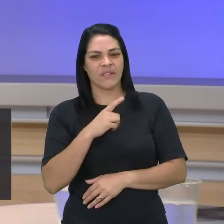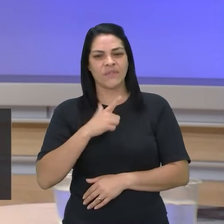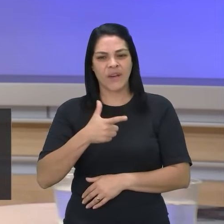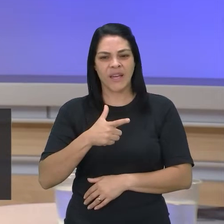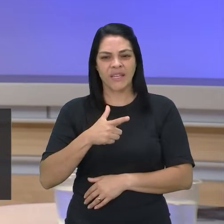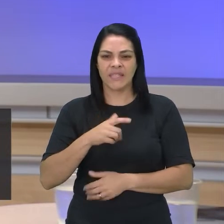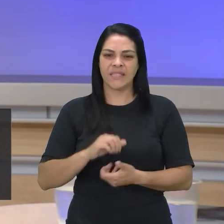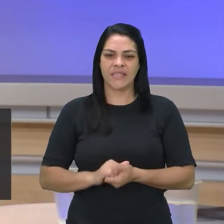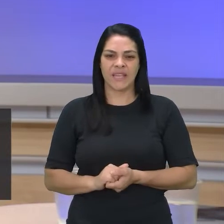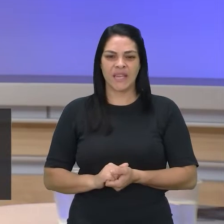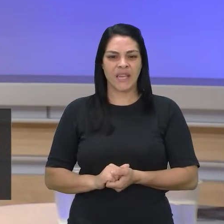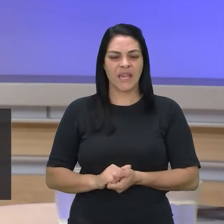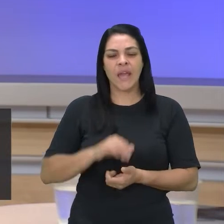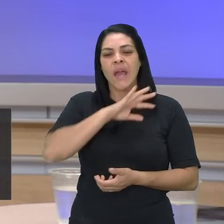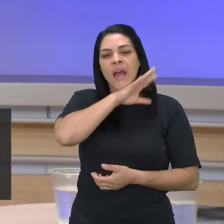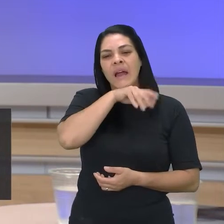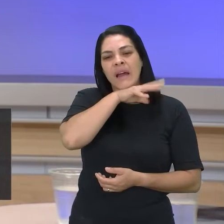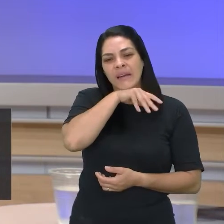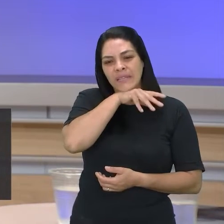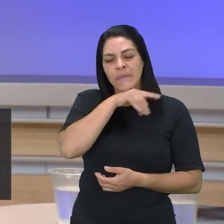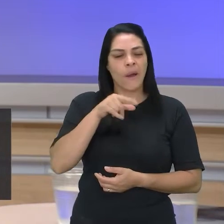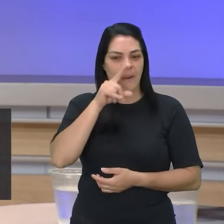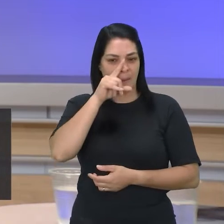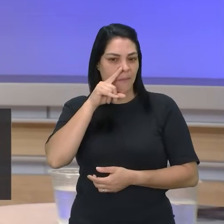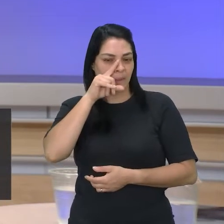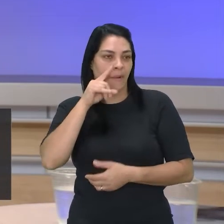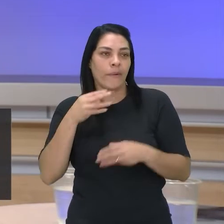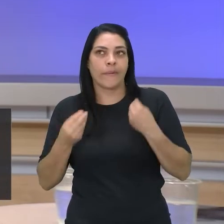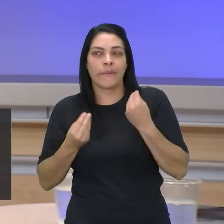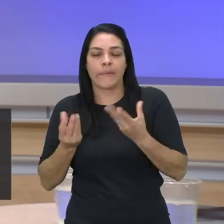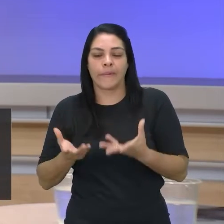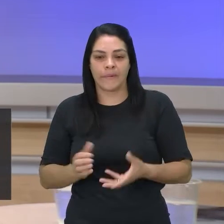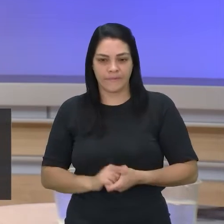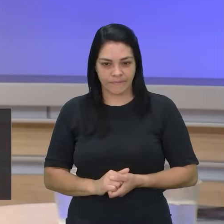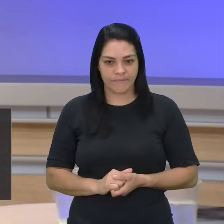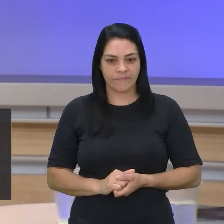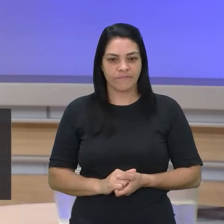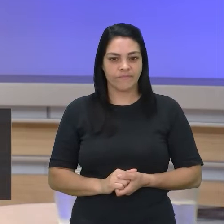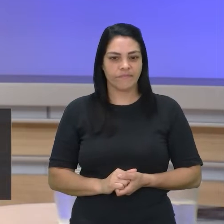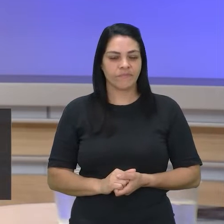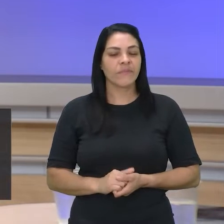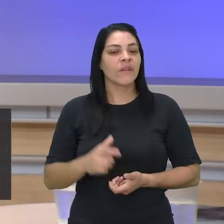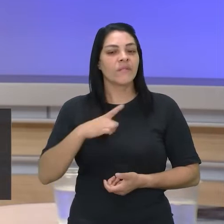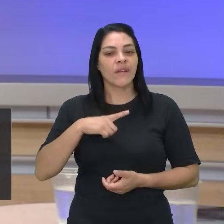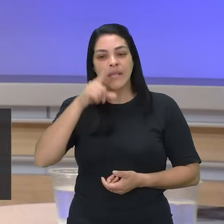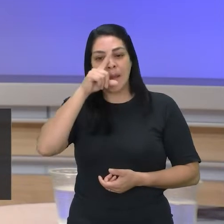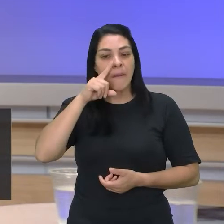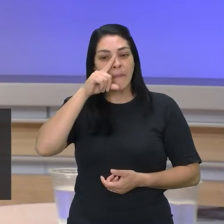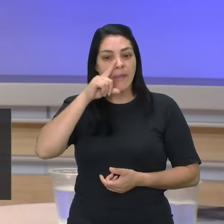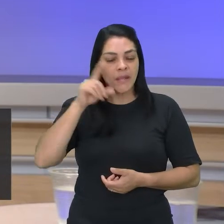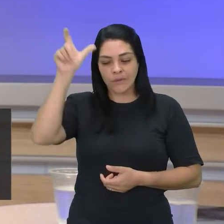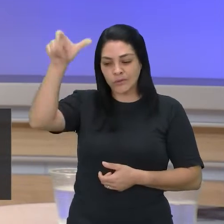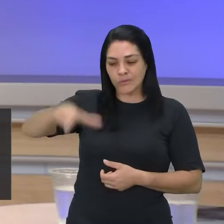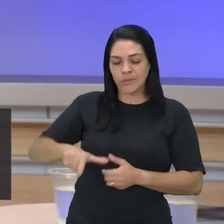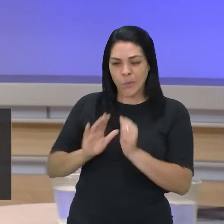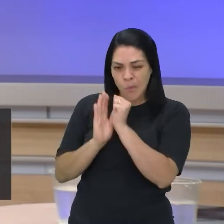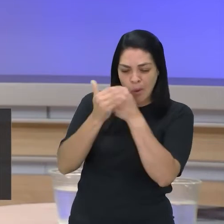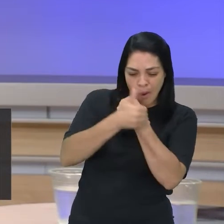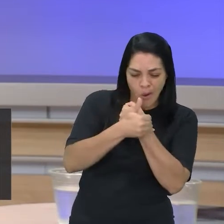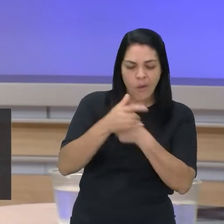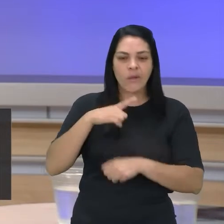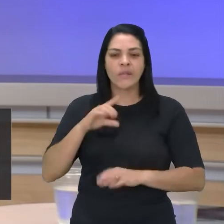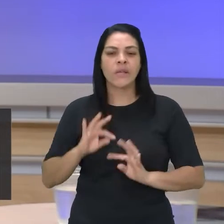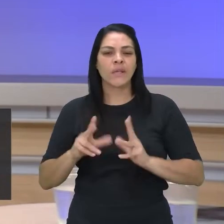bichinhos perigosos, né? A gente leva para a educação infantil também, por exemplo, né? Não vai ter risco de gente se escondendo. Então, tem